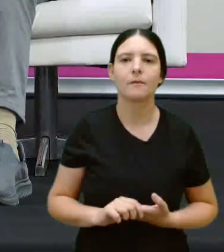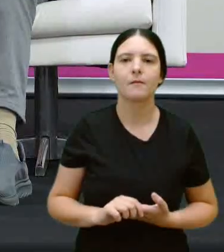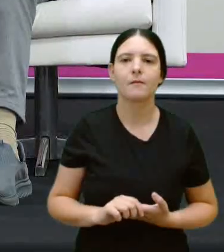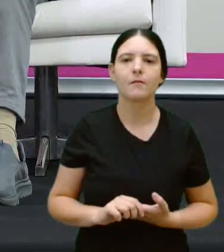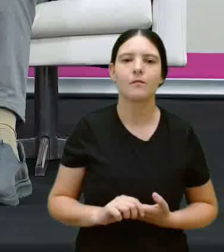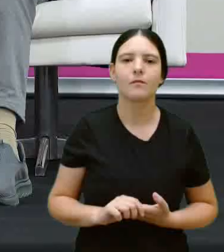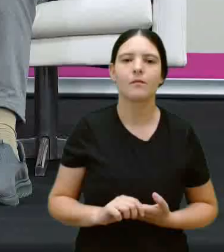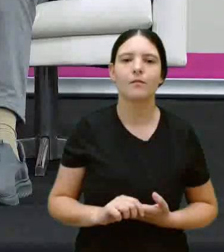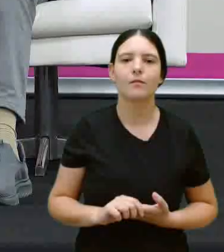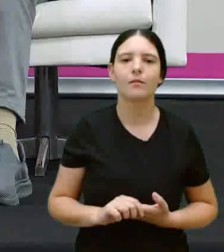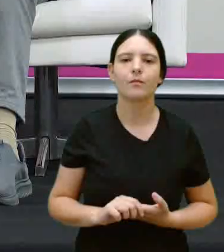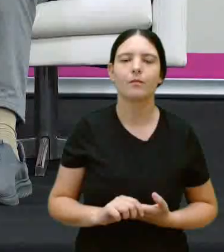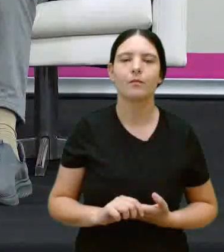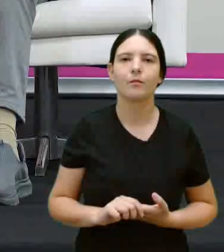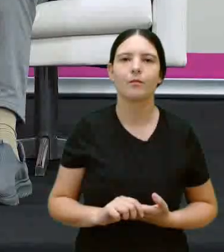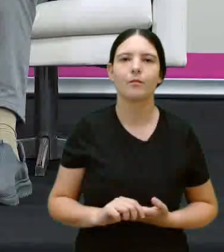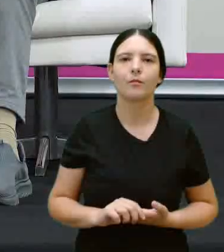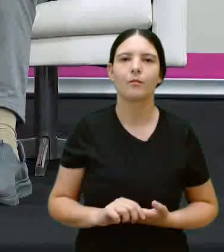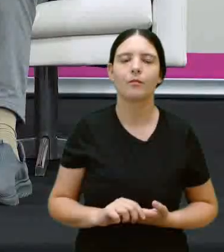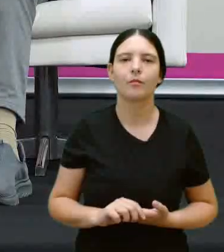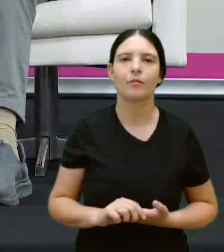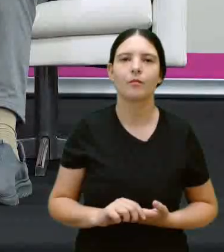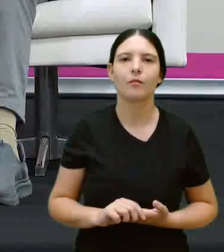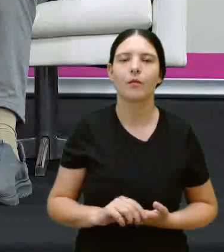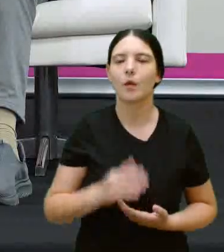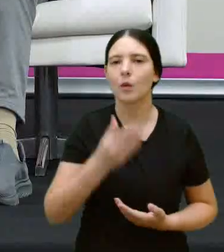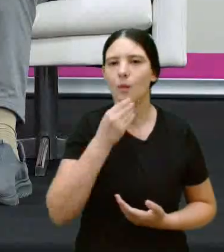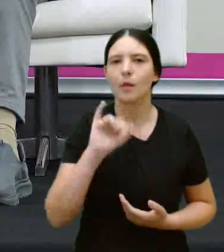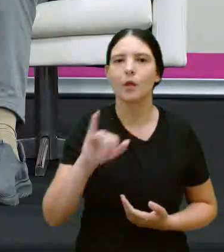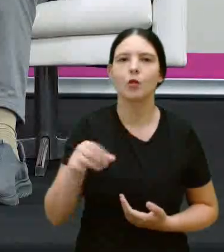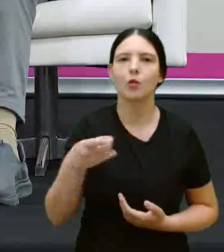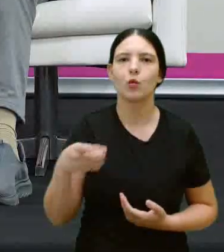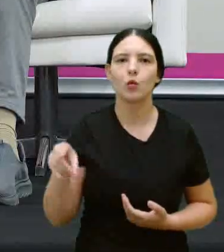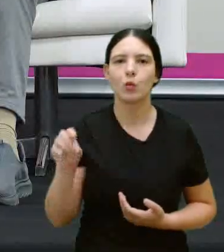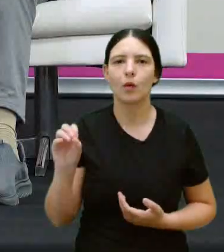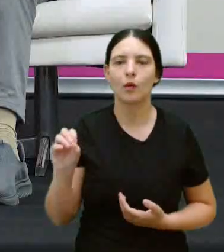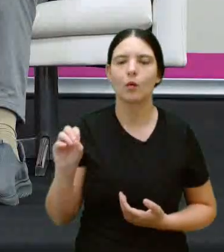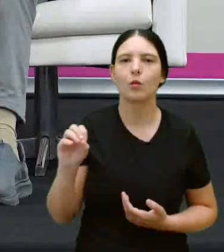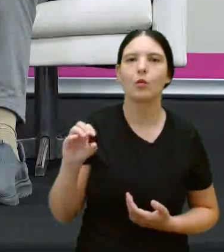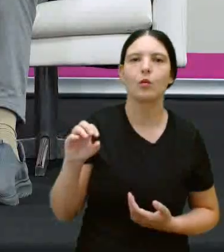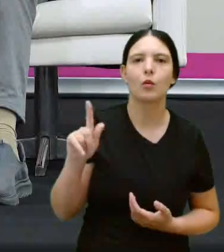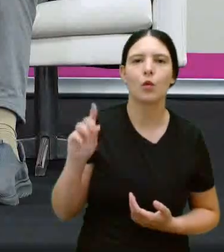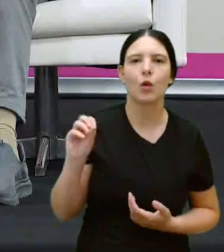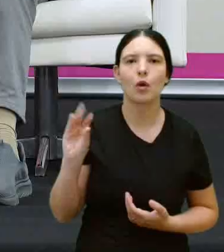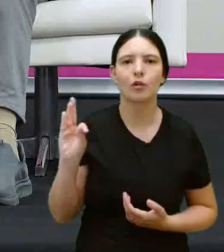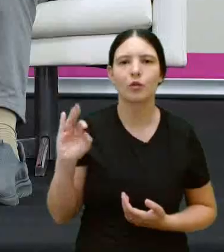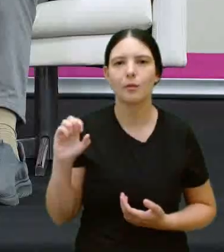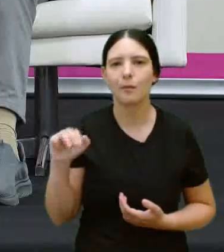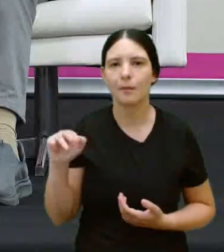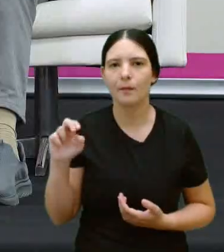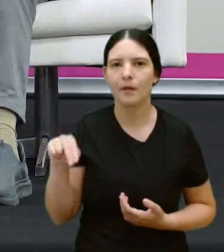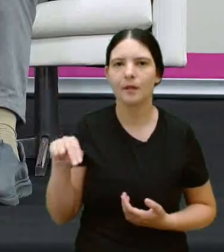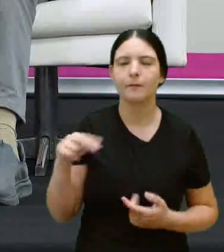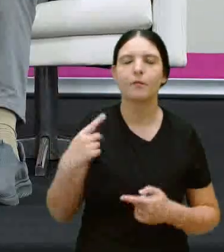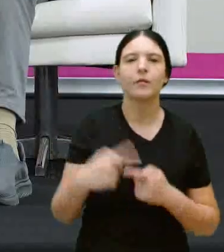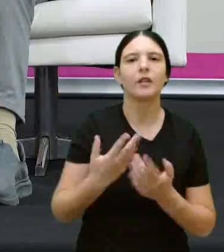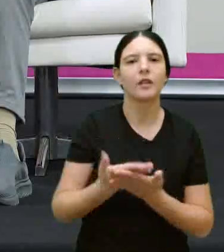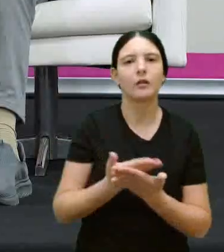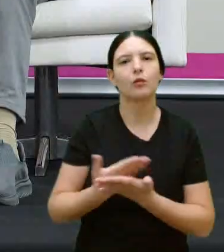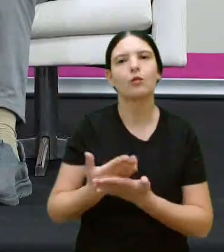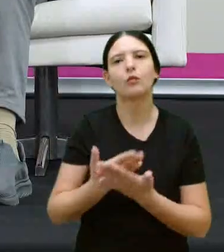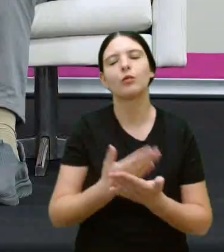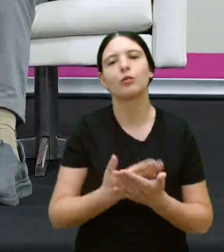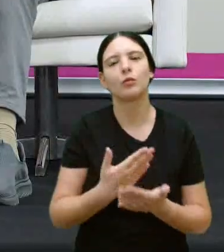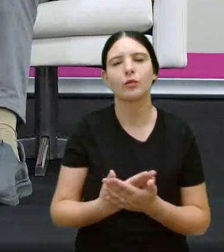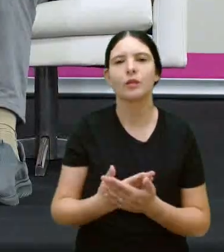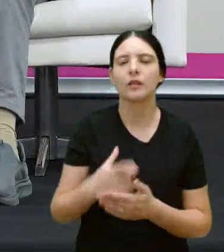O John Gottman, ele faz um estudo, ele tenta ver algumas constantes. Tem um